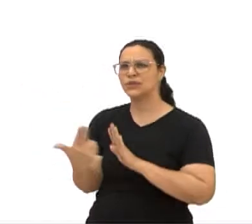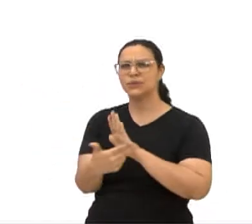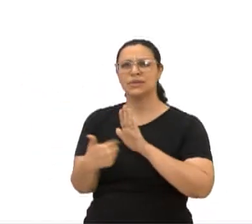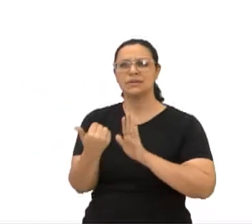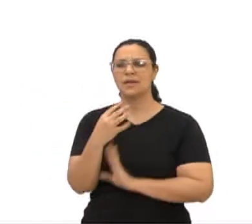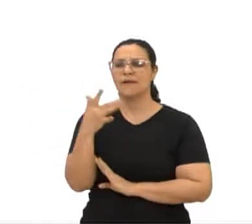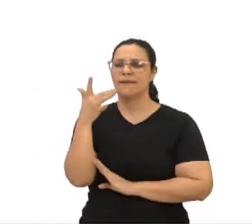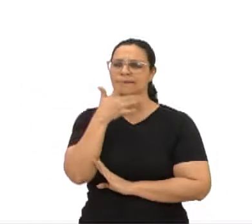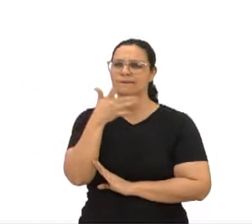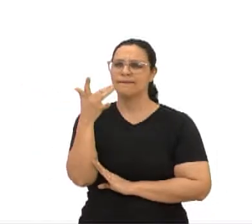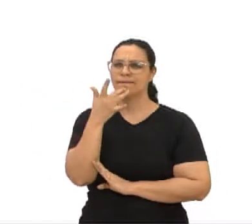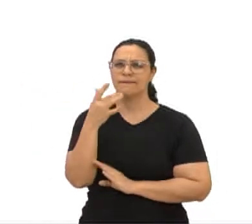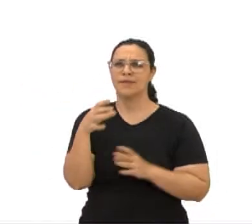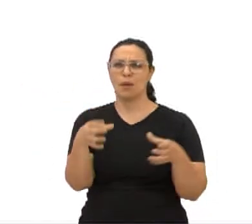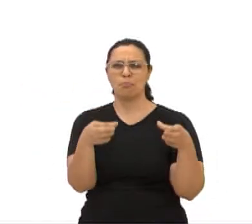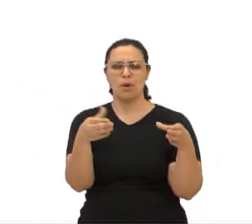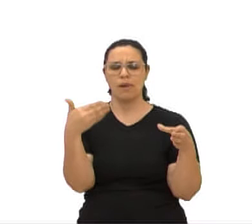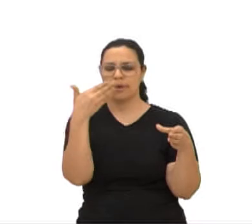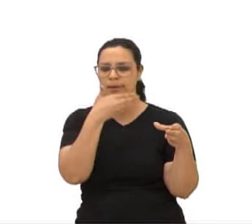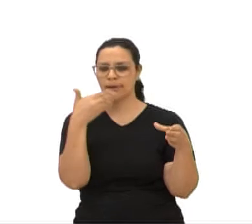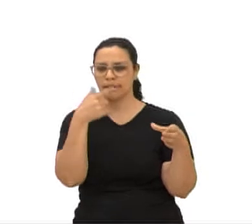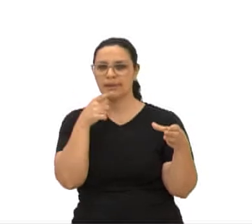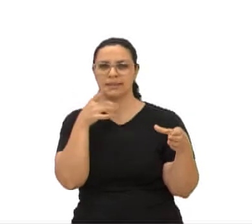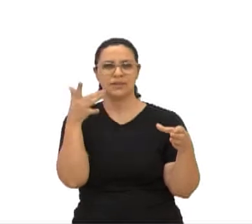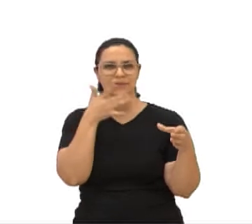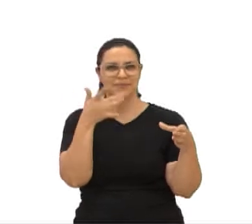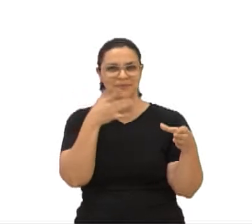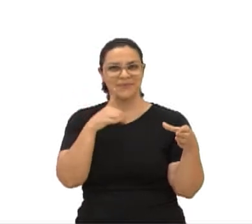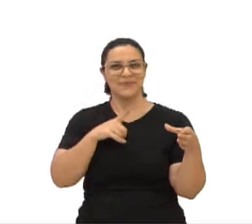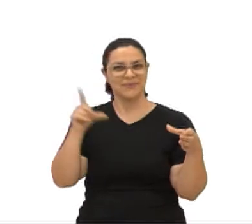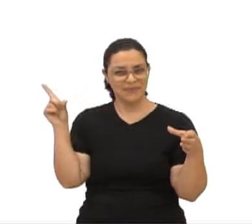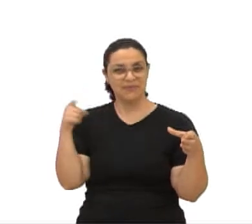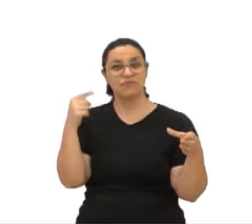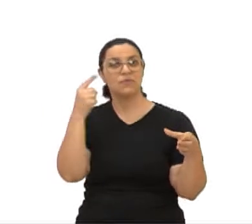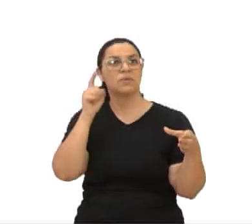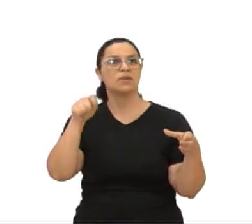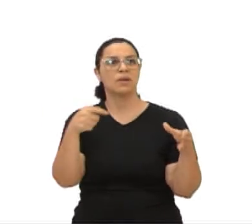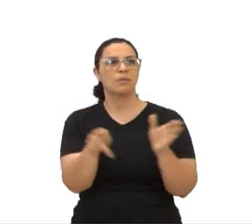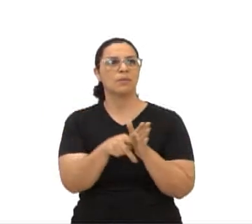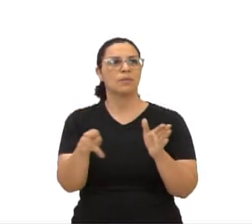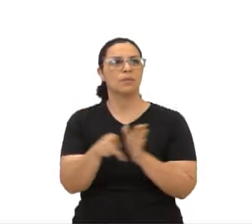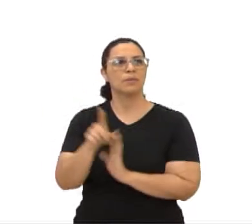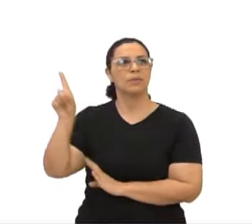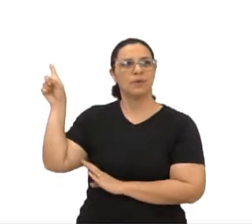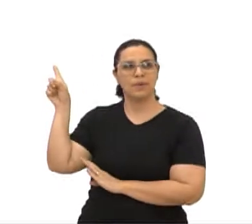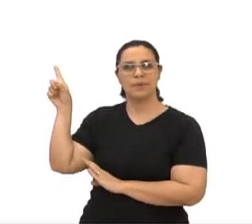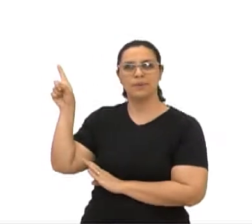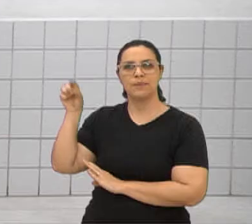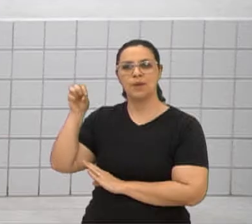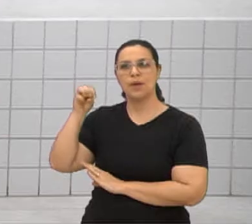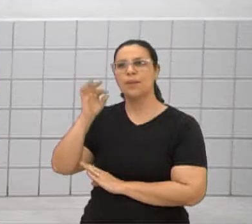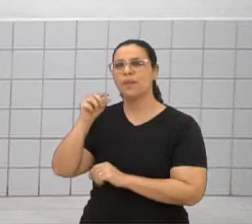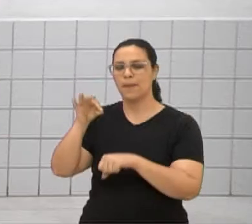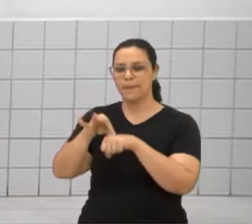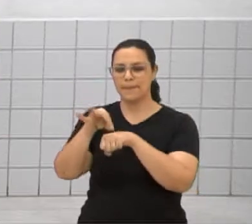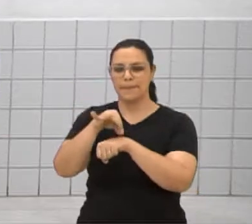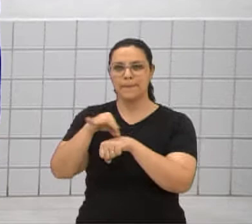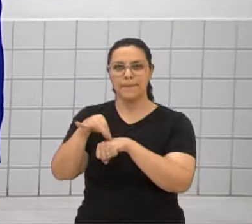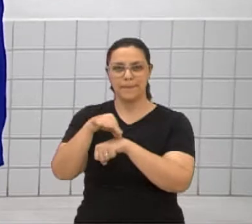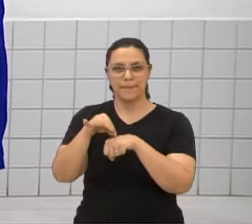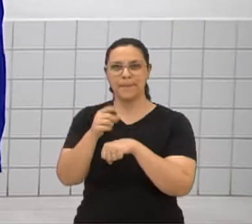deliciosa delícia vamos pensar assim ó e sombra morango